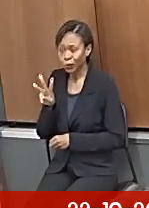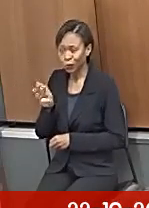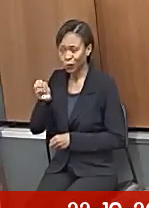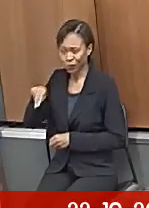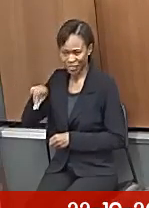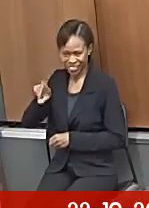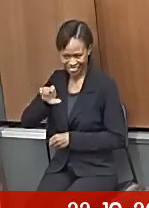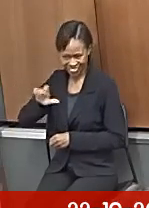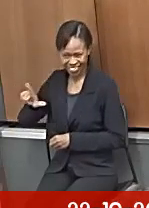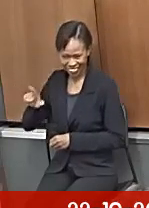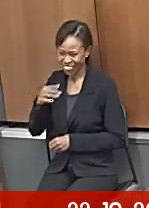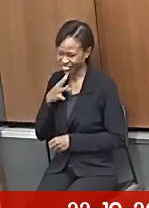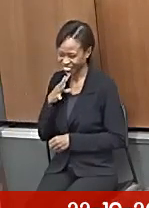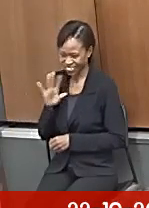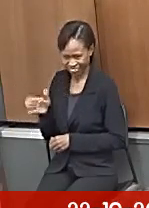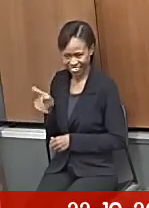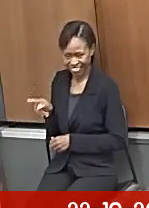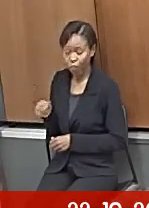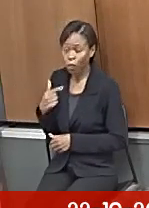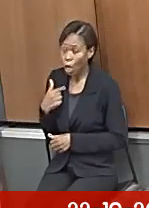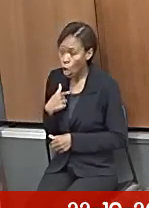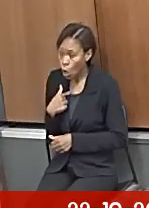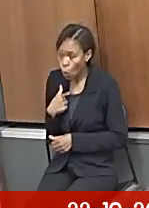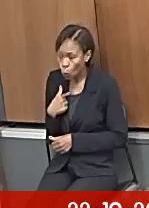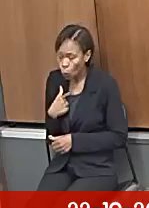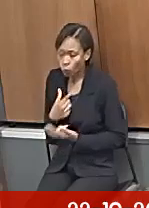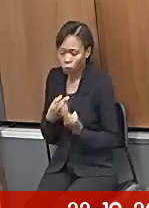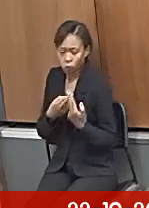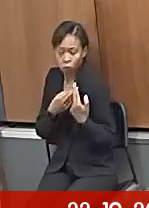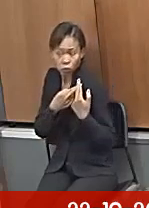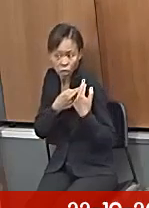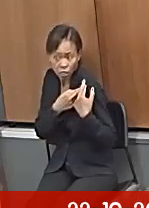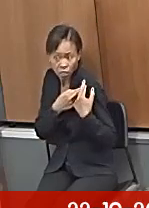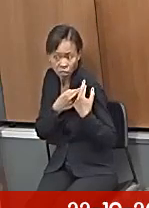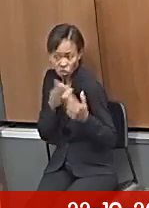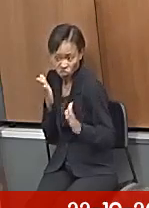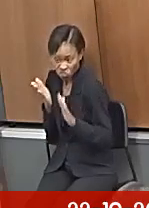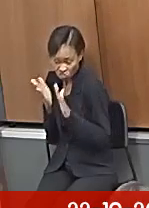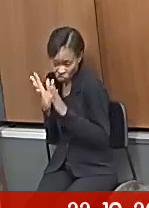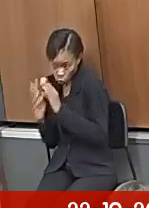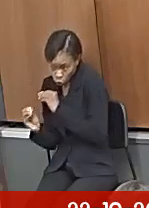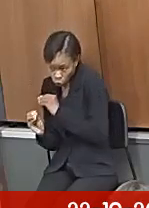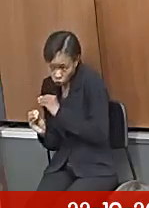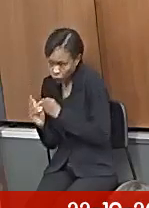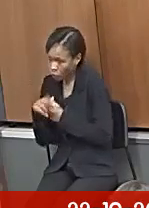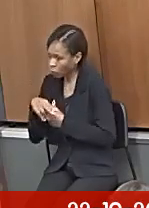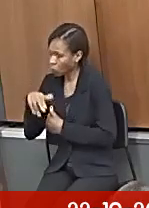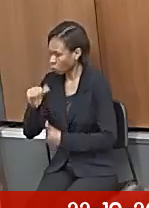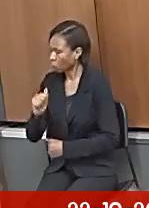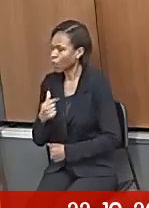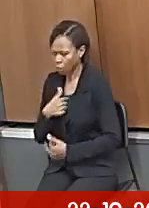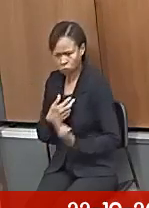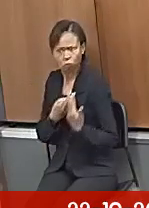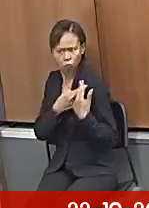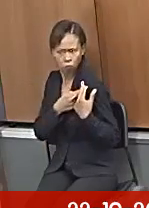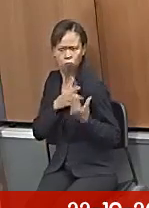nunca me furtei em absolutamente nada. Absolutamente nada. Na reportagem ali,